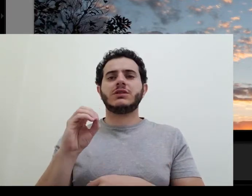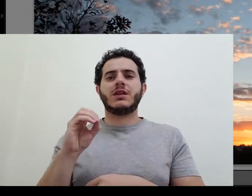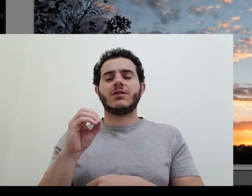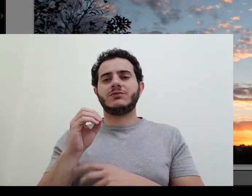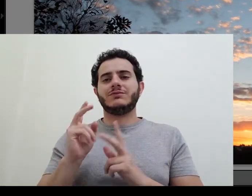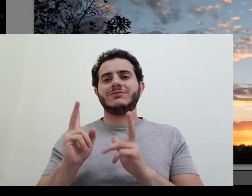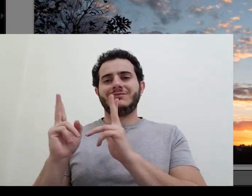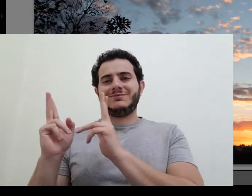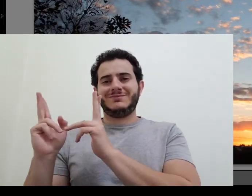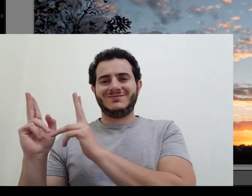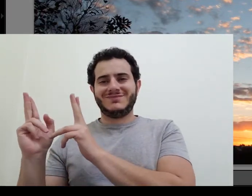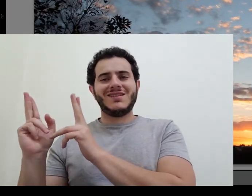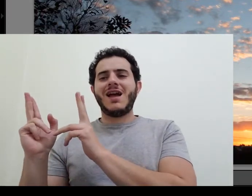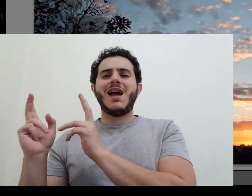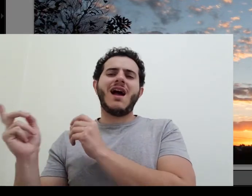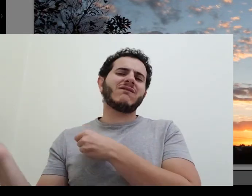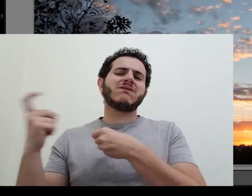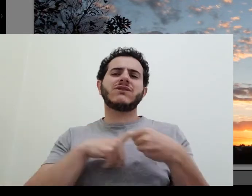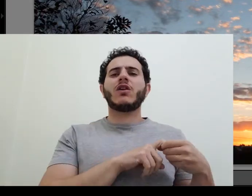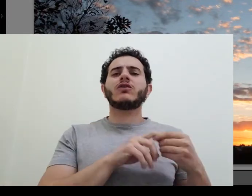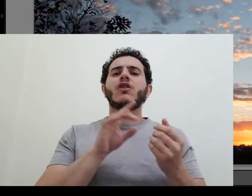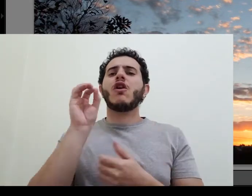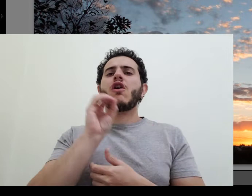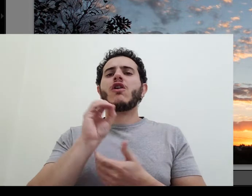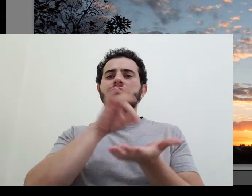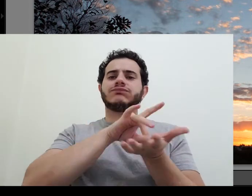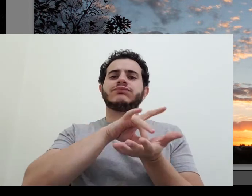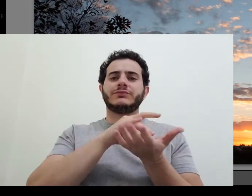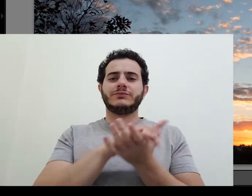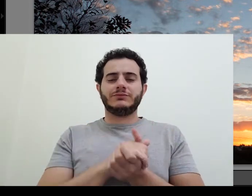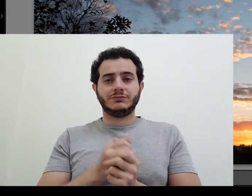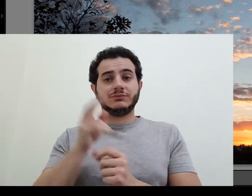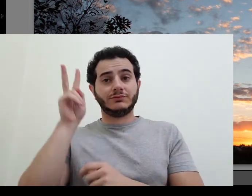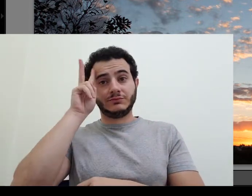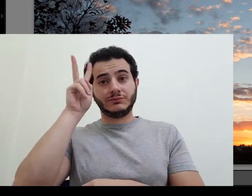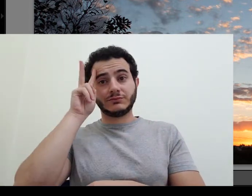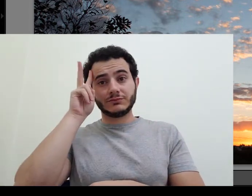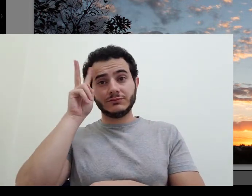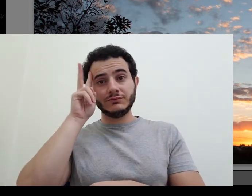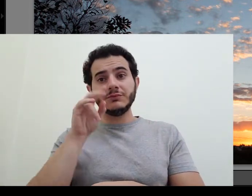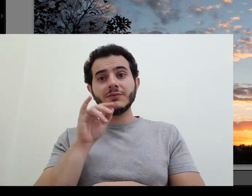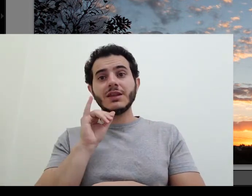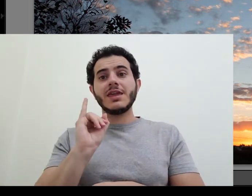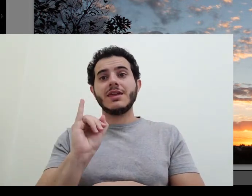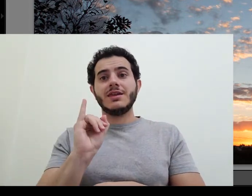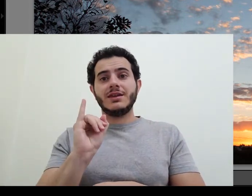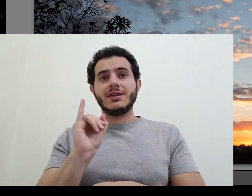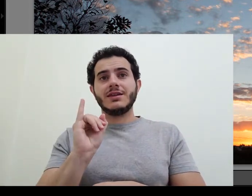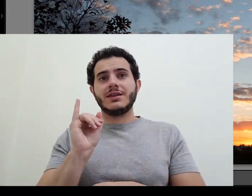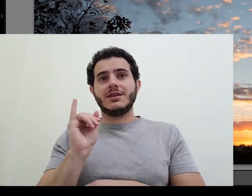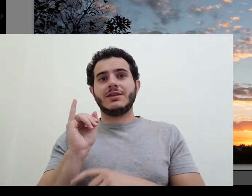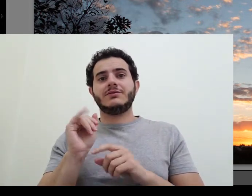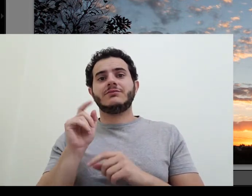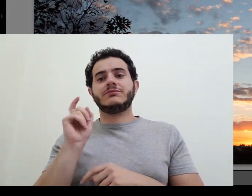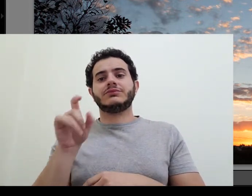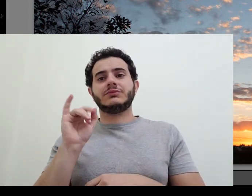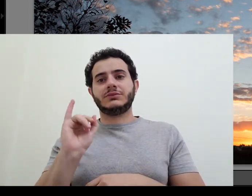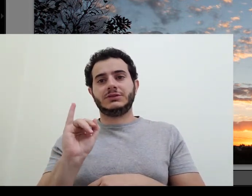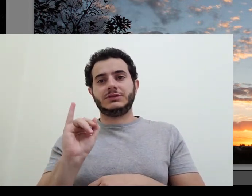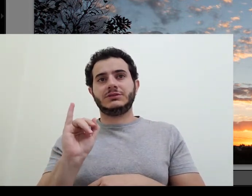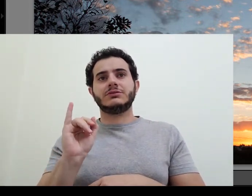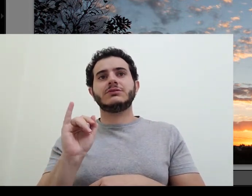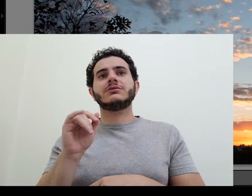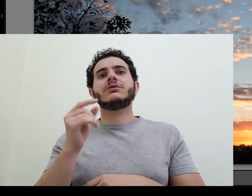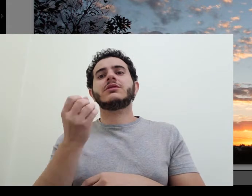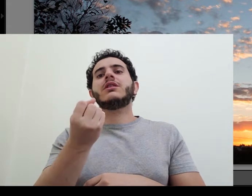aqui em cima, ó, indicando que esse aqui é um arquivo RAW nas informações. Lembrando que a tecla I ativa essas informações, ó, a letra I.